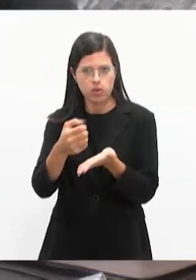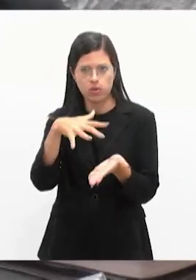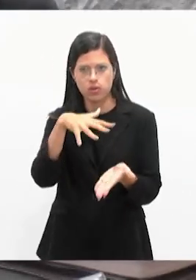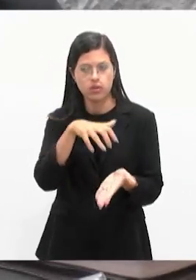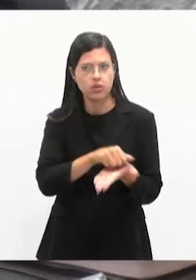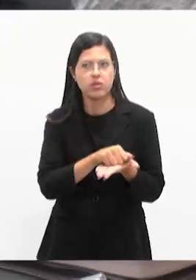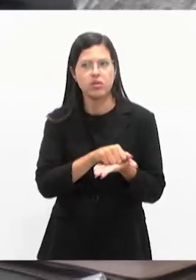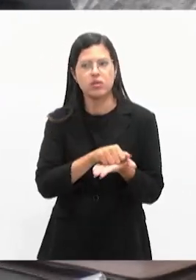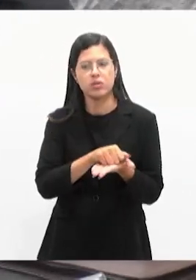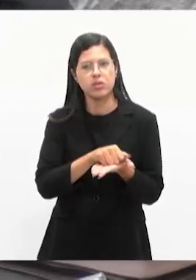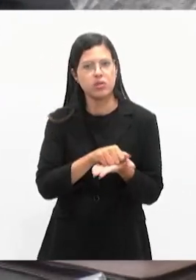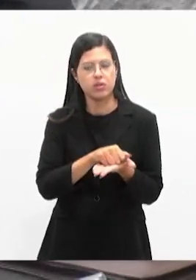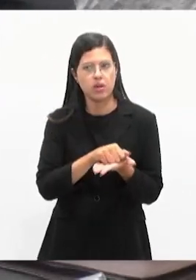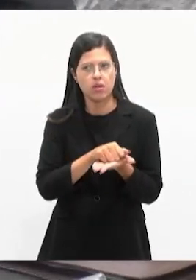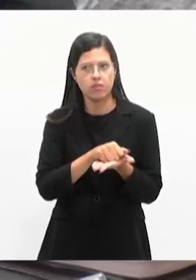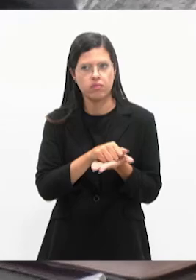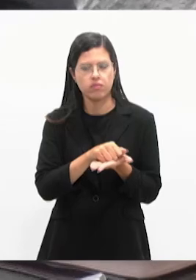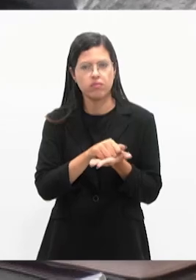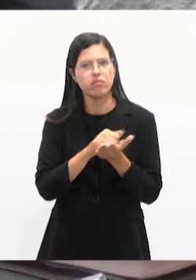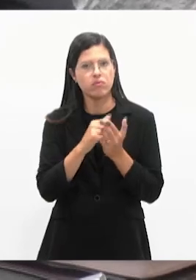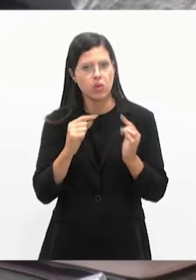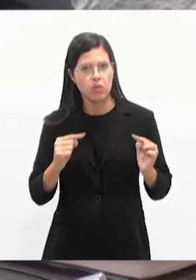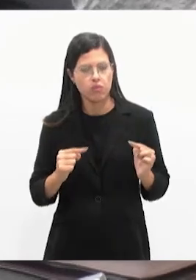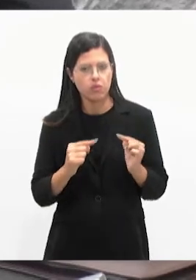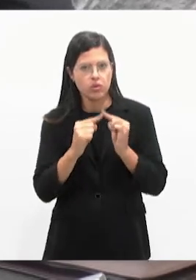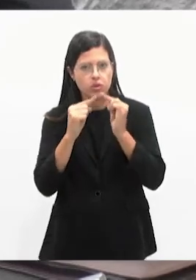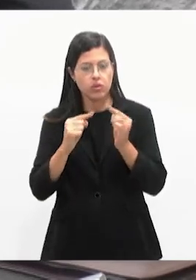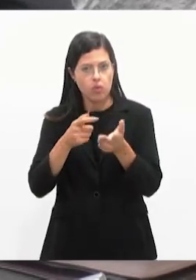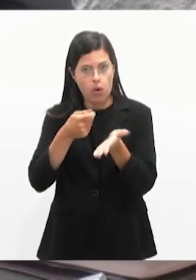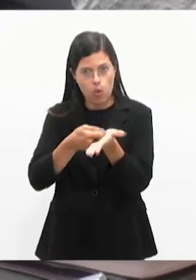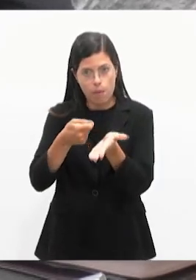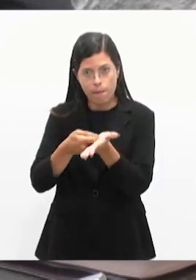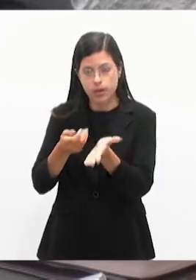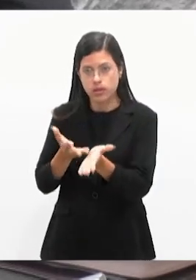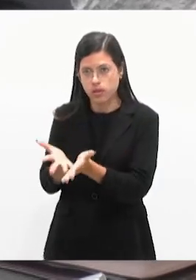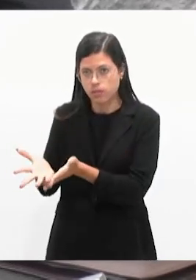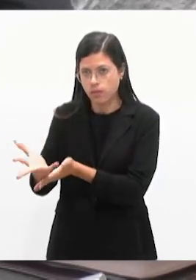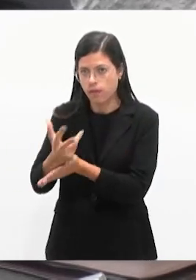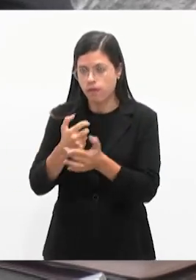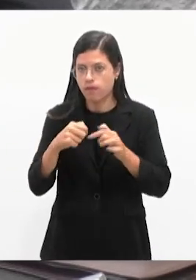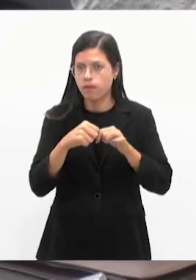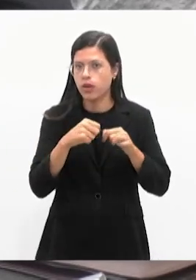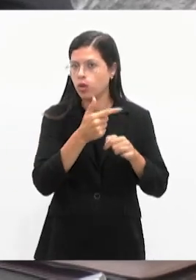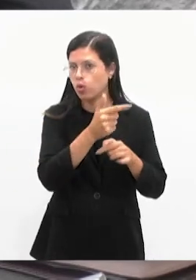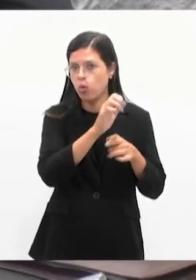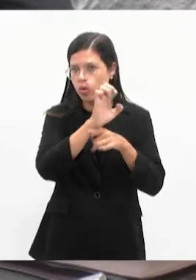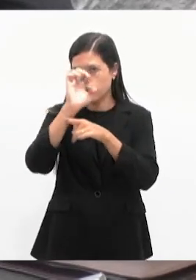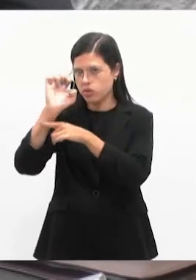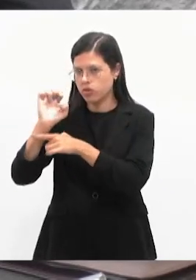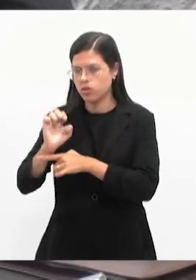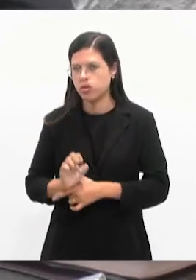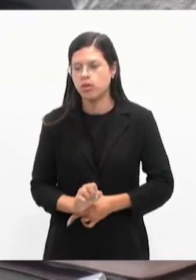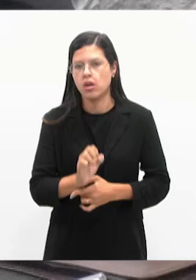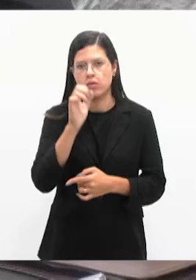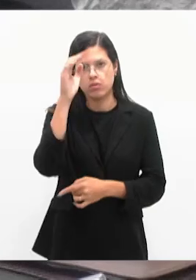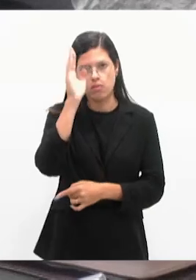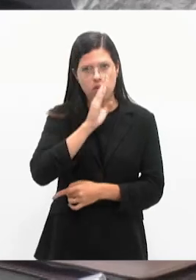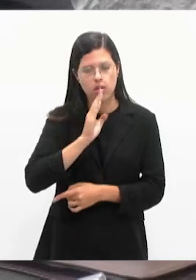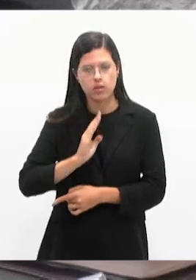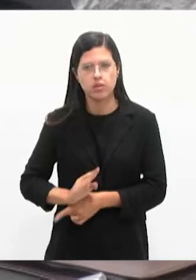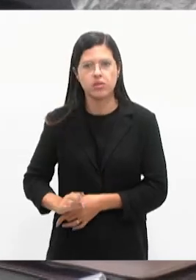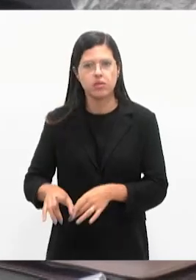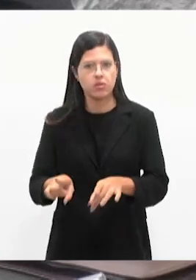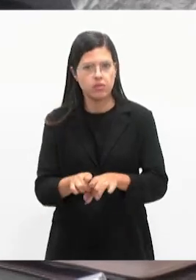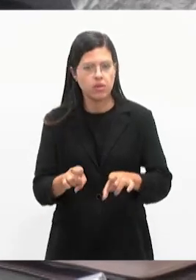a compatibilização com cobrança de emolumentos efetuada nos demais estados da Federação, bem como a adequação